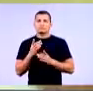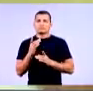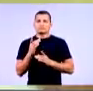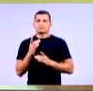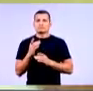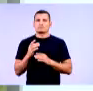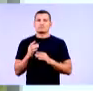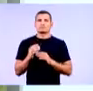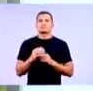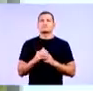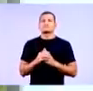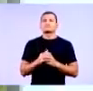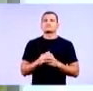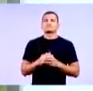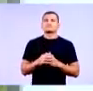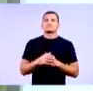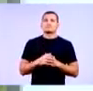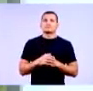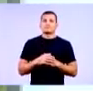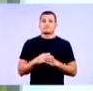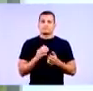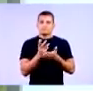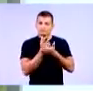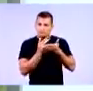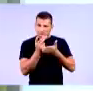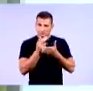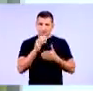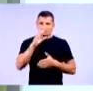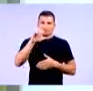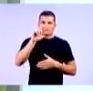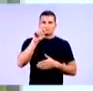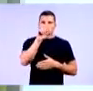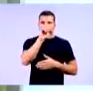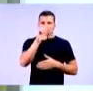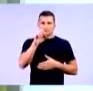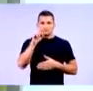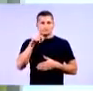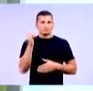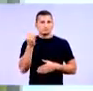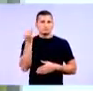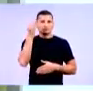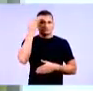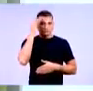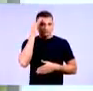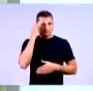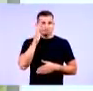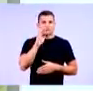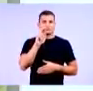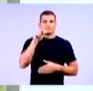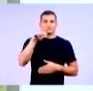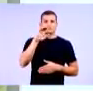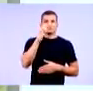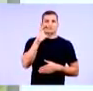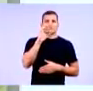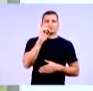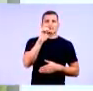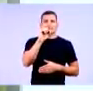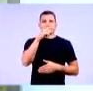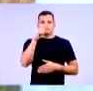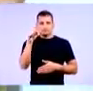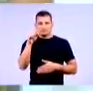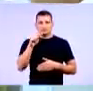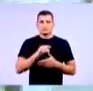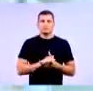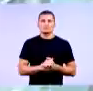Ok. Então, o diagrama de classe ele é fundamental para a gente compreender essas funções. Tá? Então, seguindo aqui,